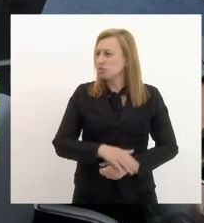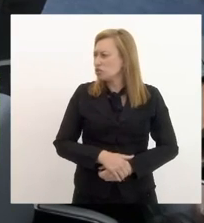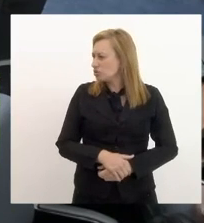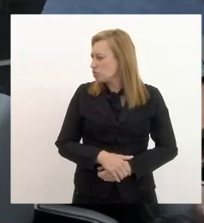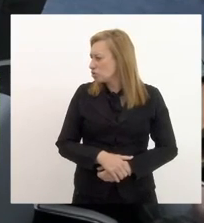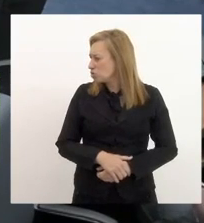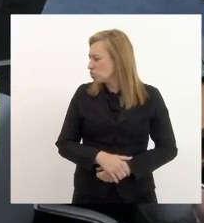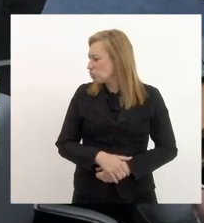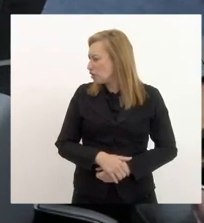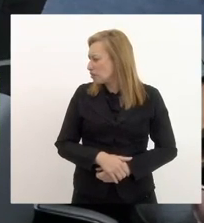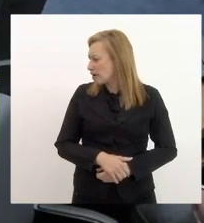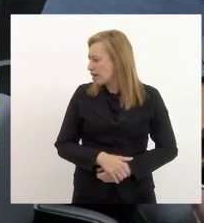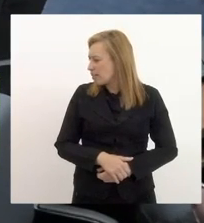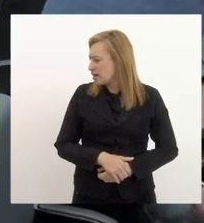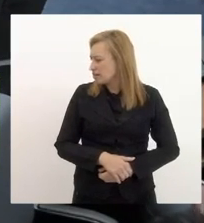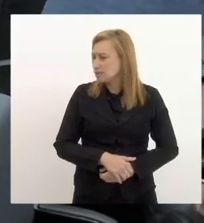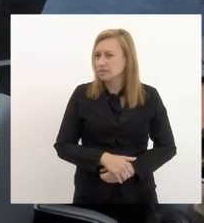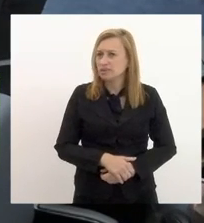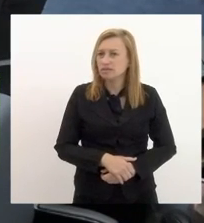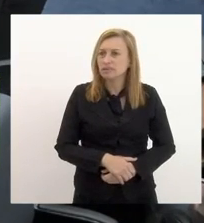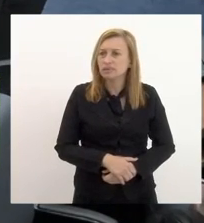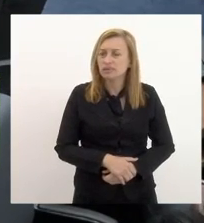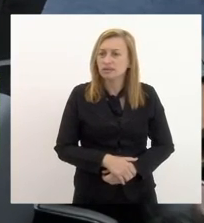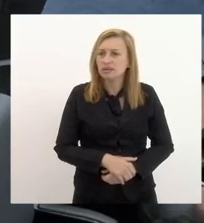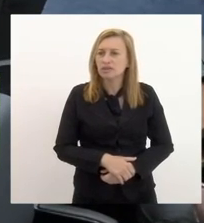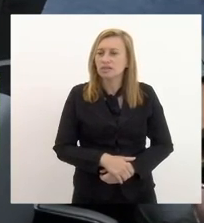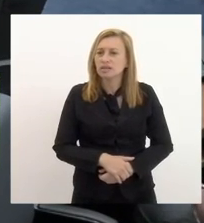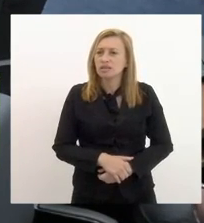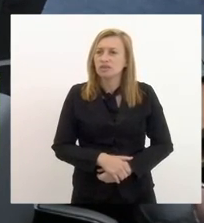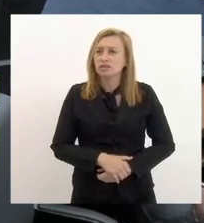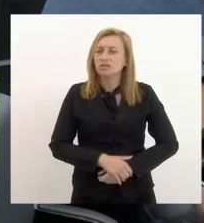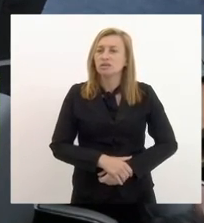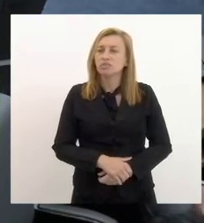oi táta de forma remota sua Henrique Figueira